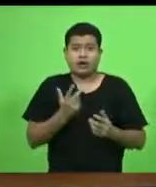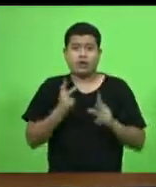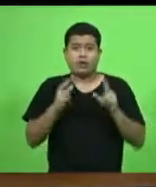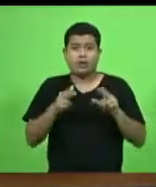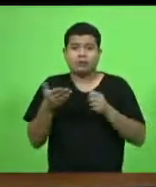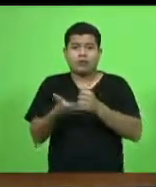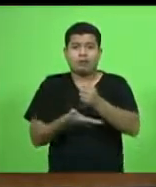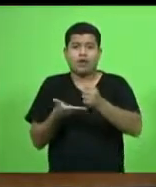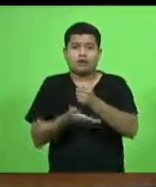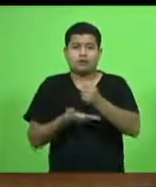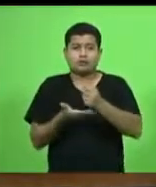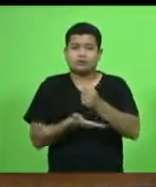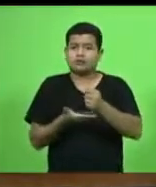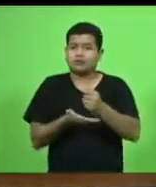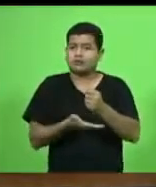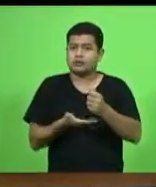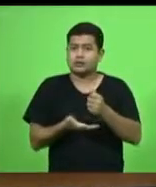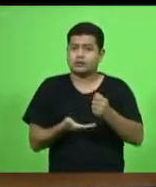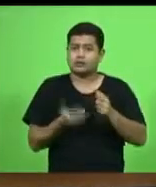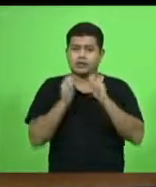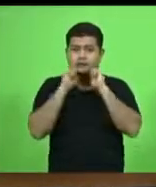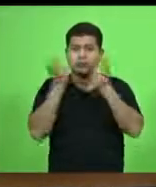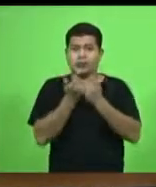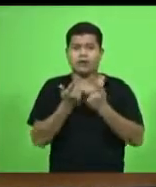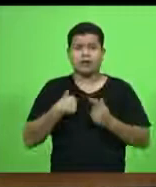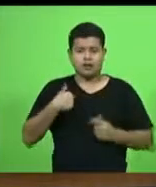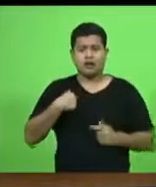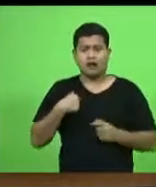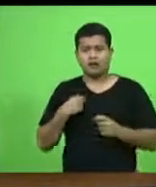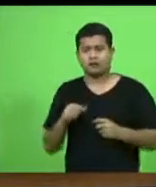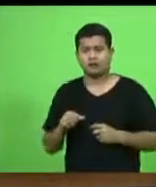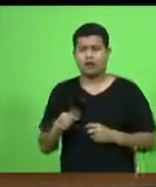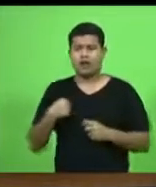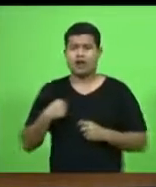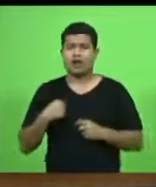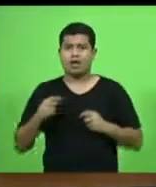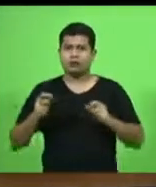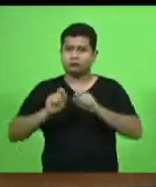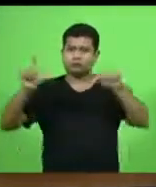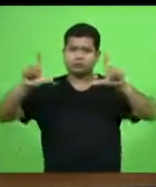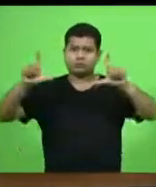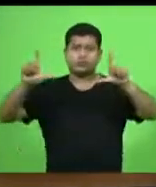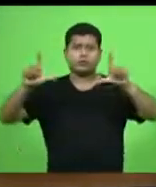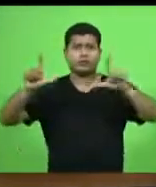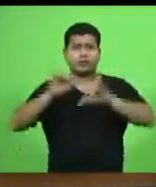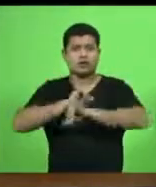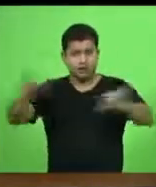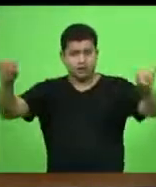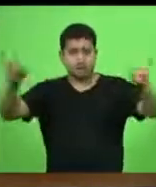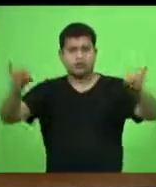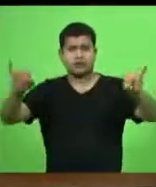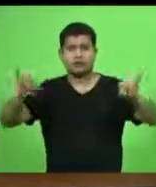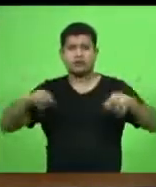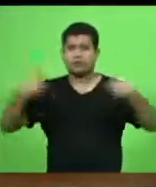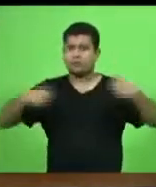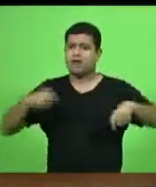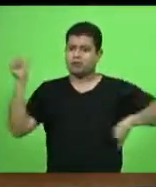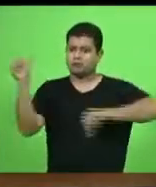Então, faço essa observação, senhor presidente, senhores deputados, para fazer essa correção.